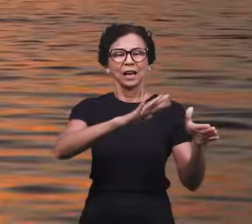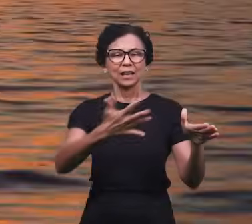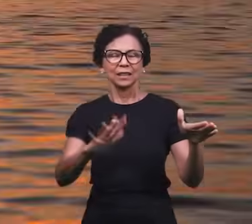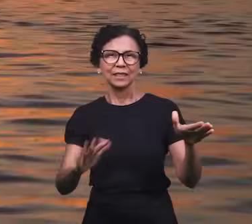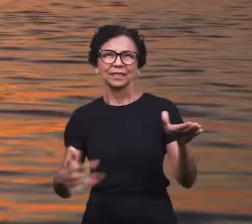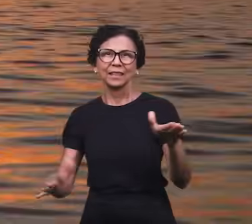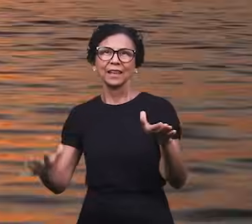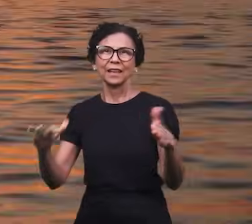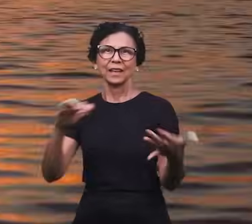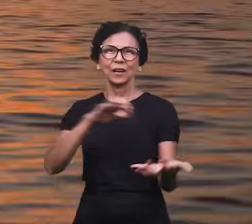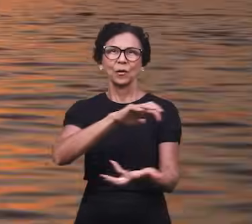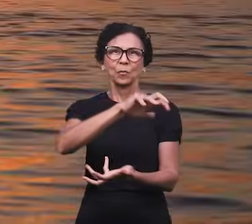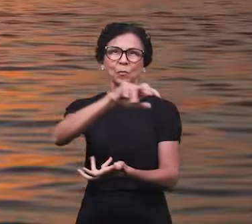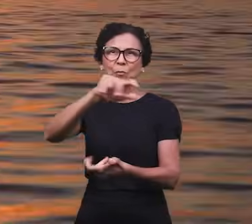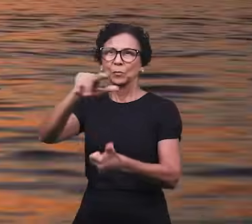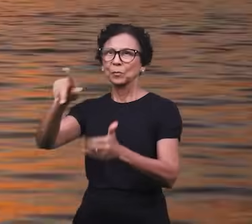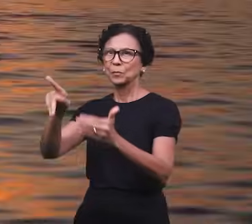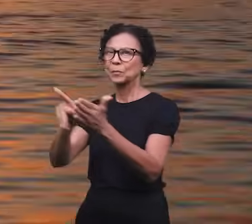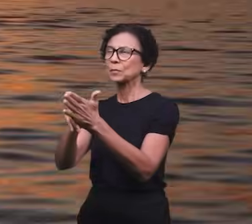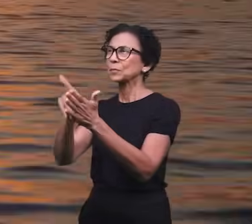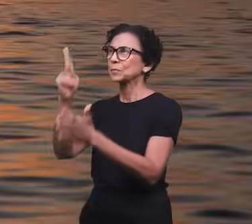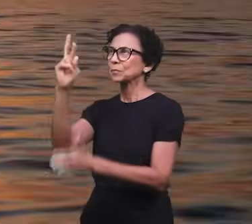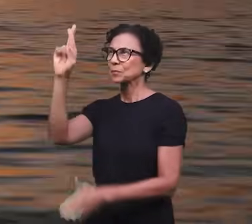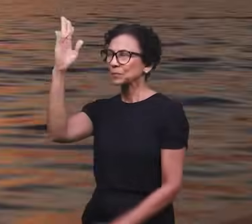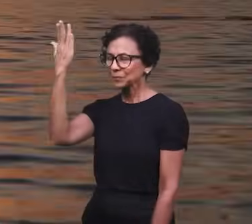tenho obtião